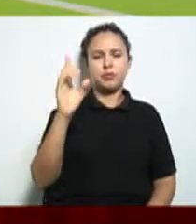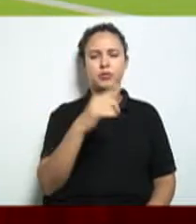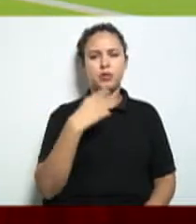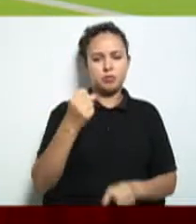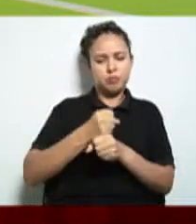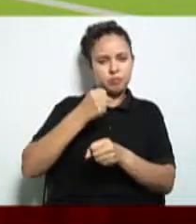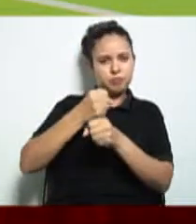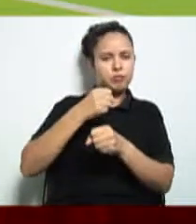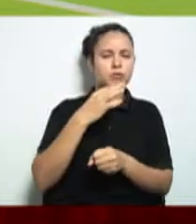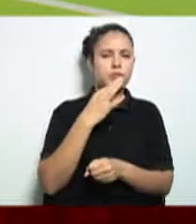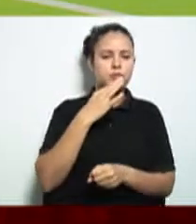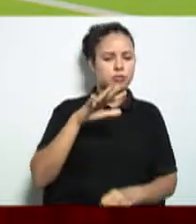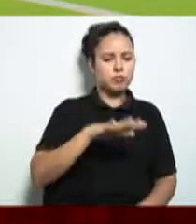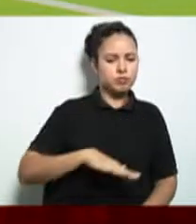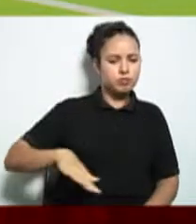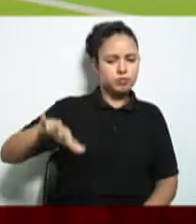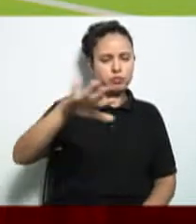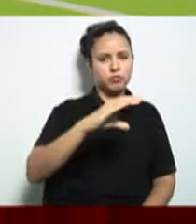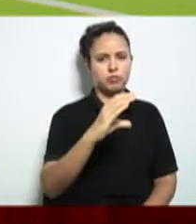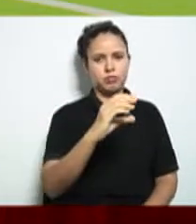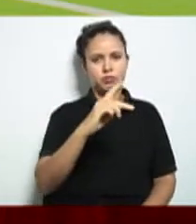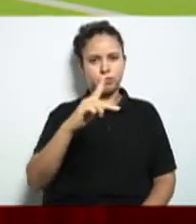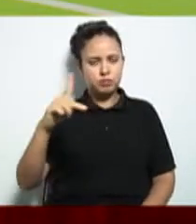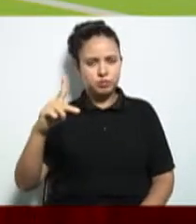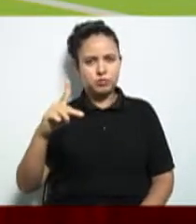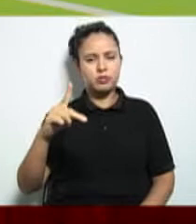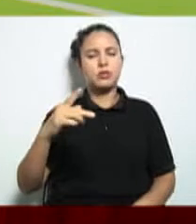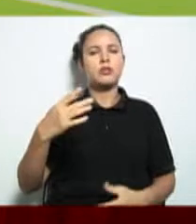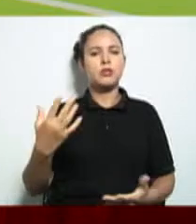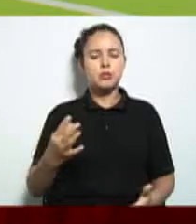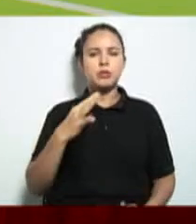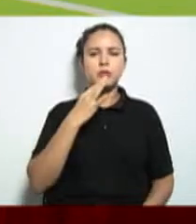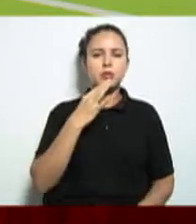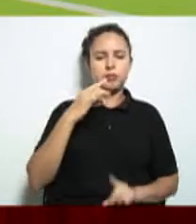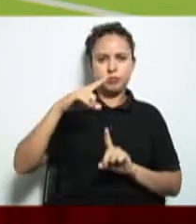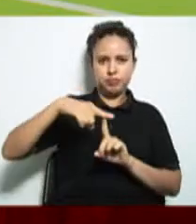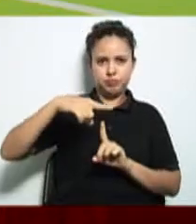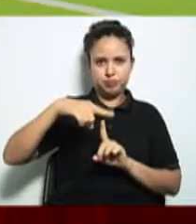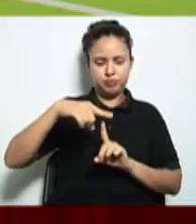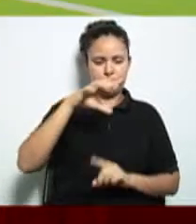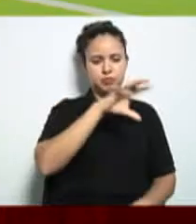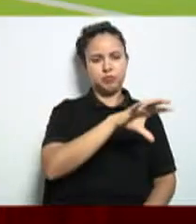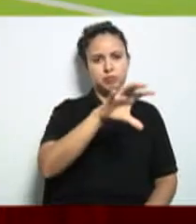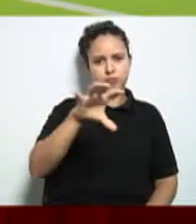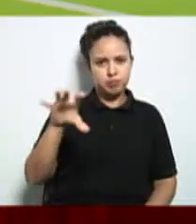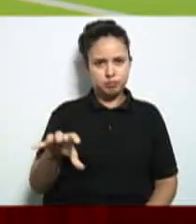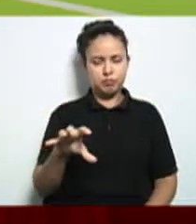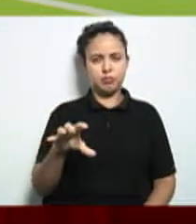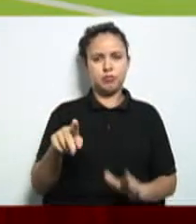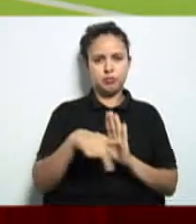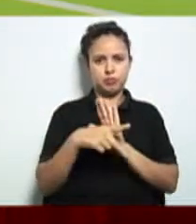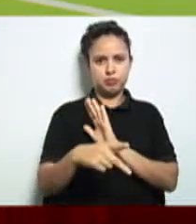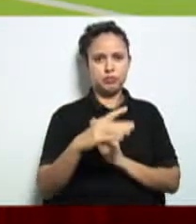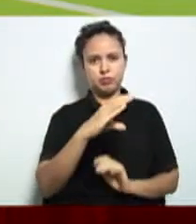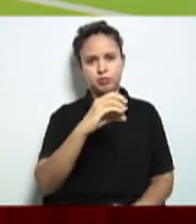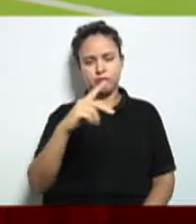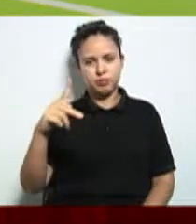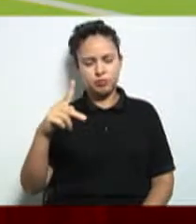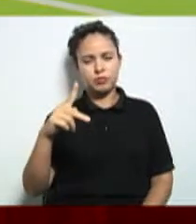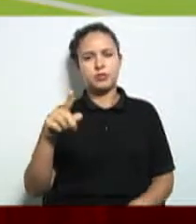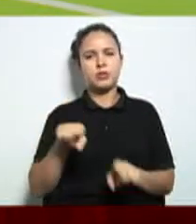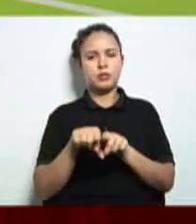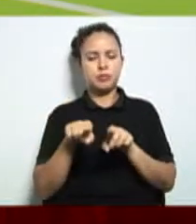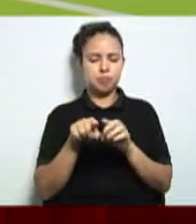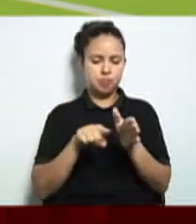construir o conhecimento na área de cooperativismo, né? Conhecer os tipos de ramos do cooperativismo,